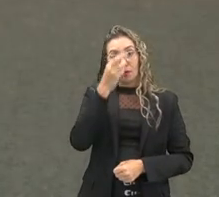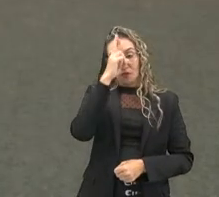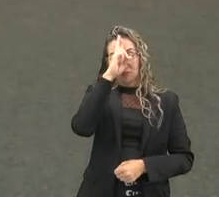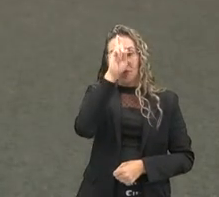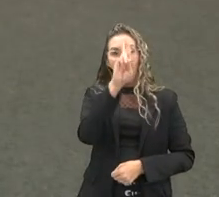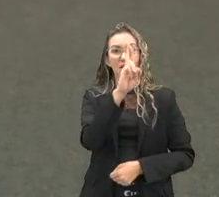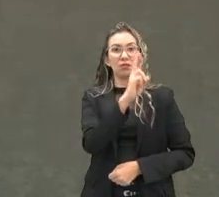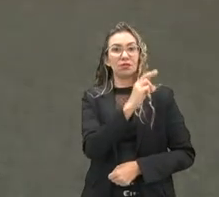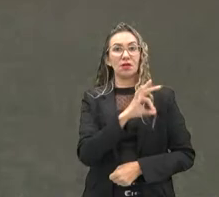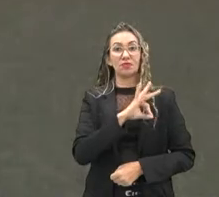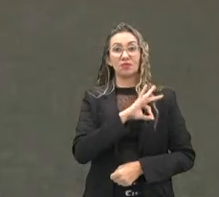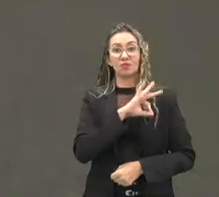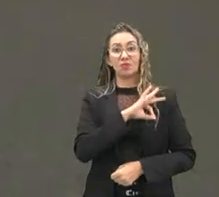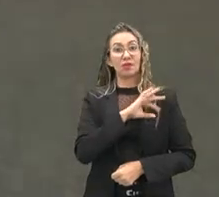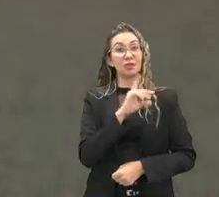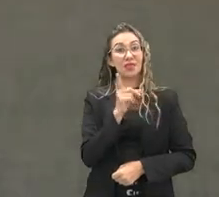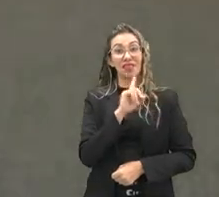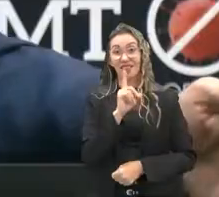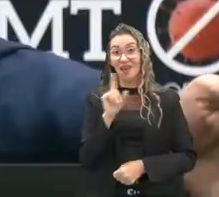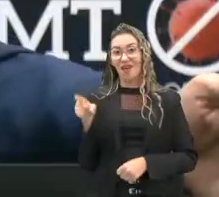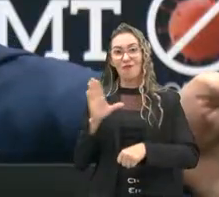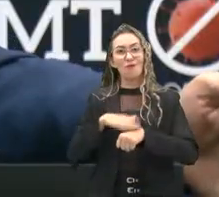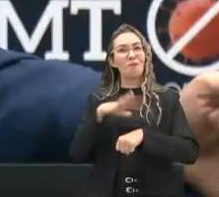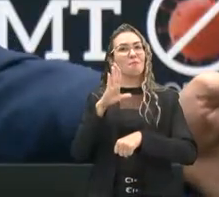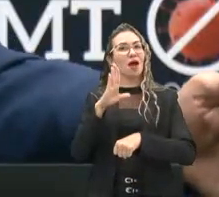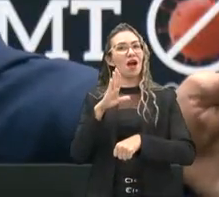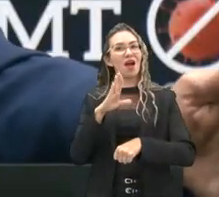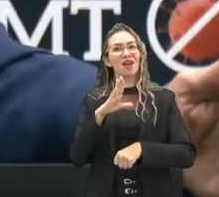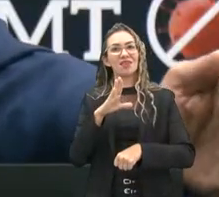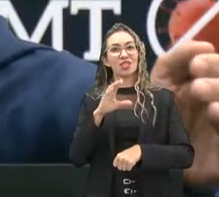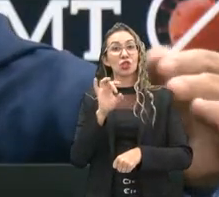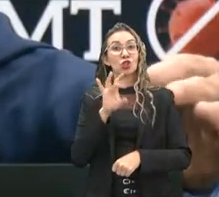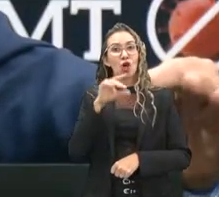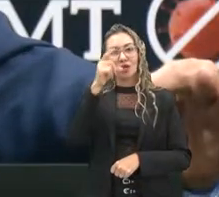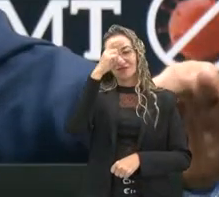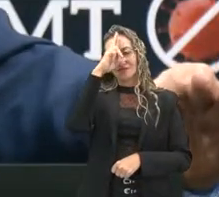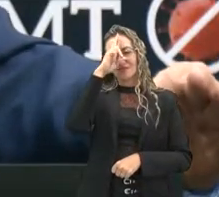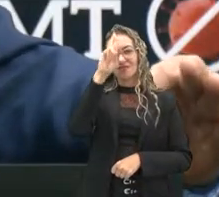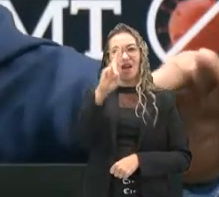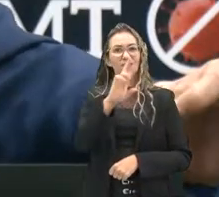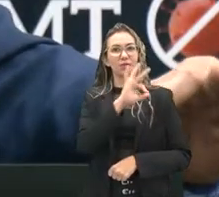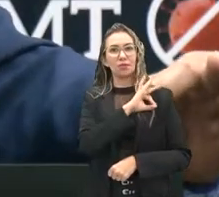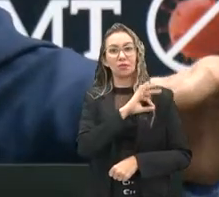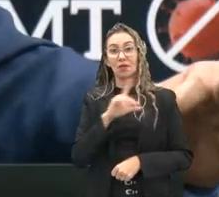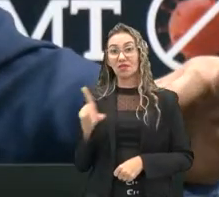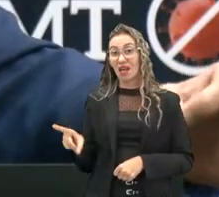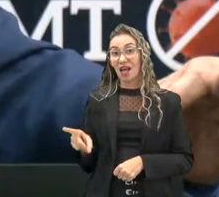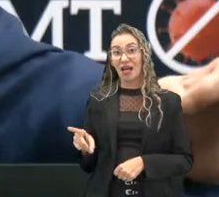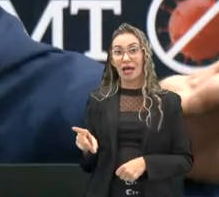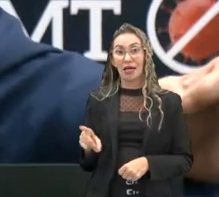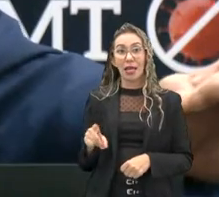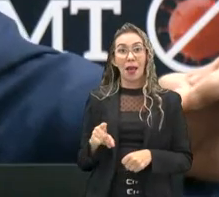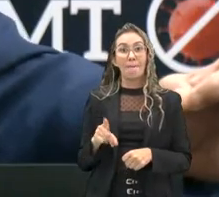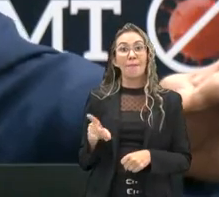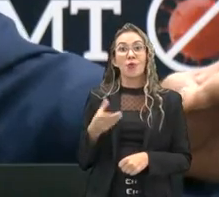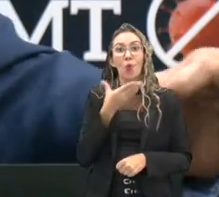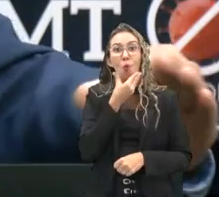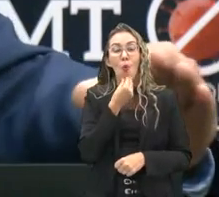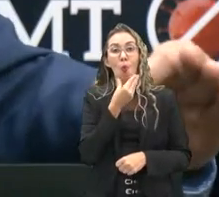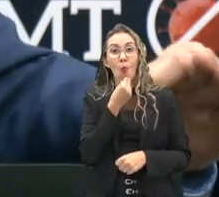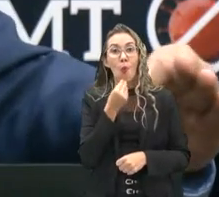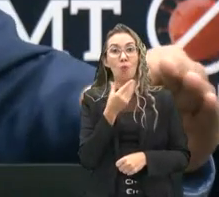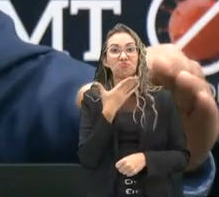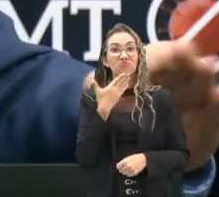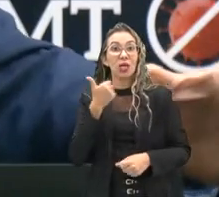muito mais do que isso. Juscelino Kubitschek talvez tenha sido o maior democrata de toda a história do Brasil.